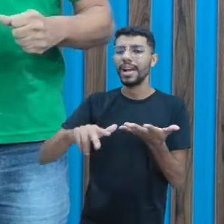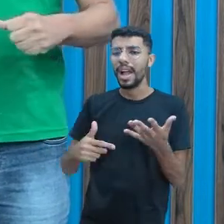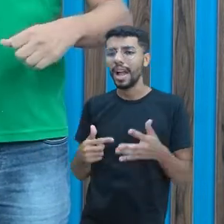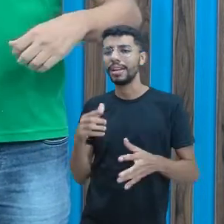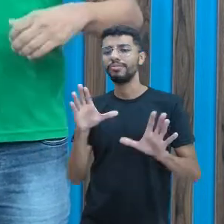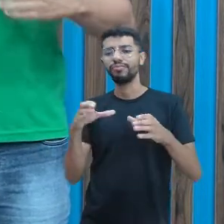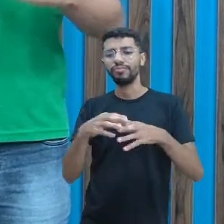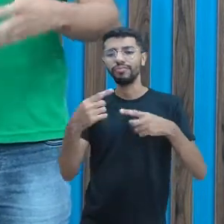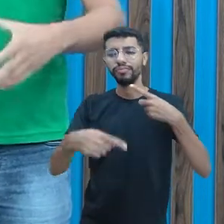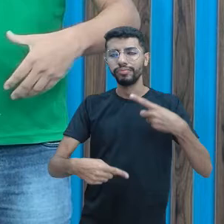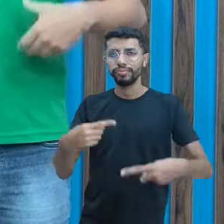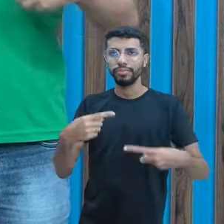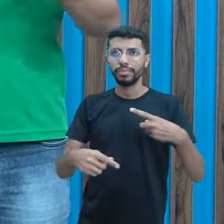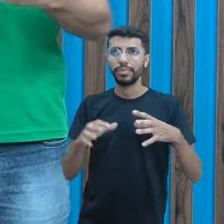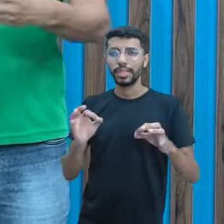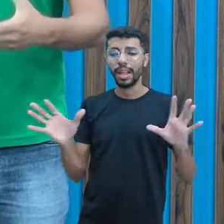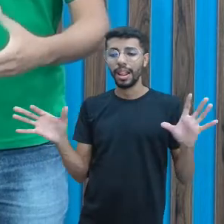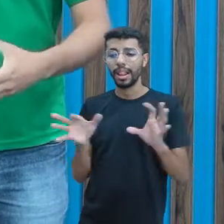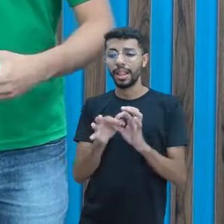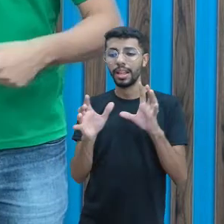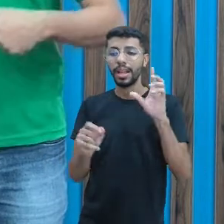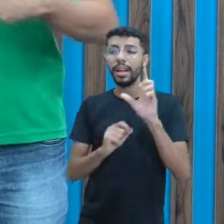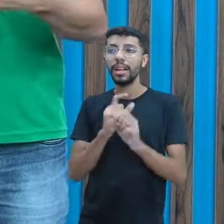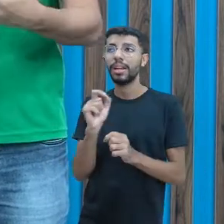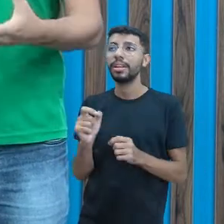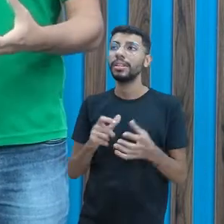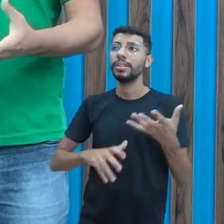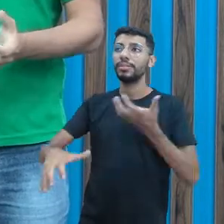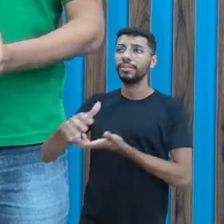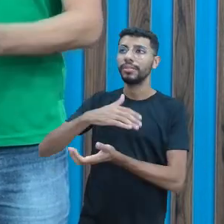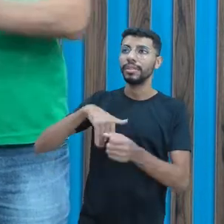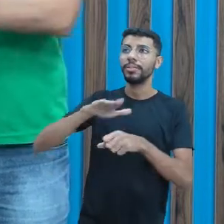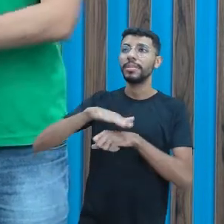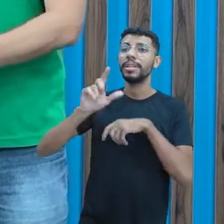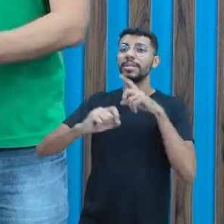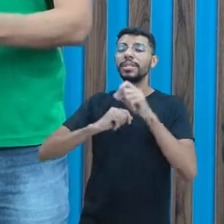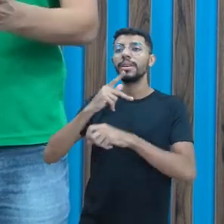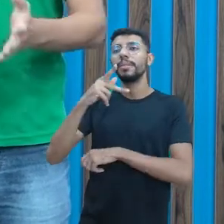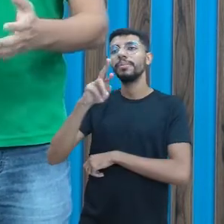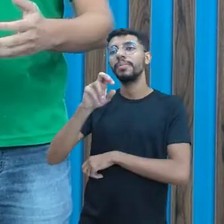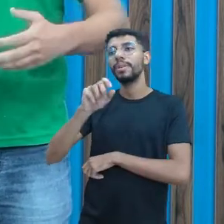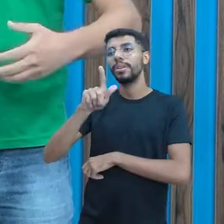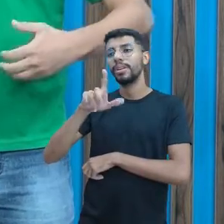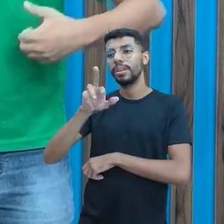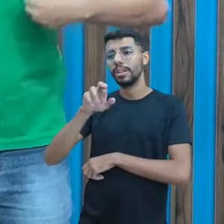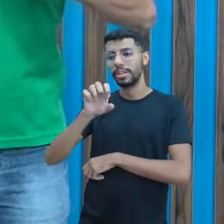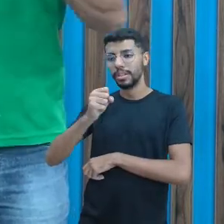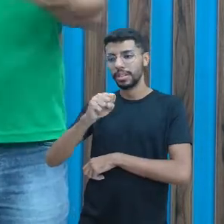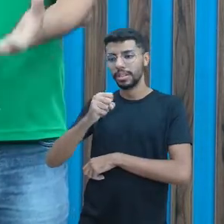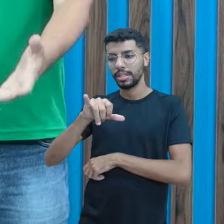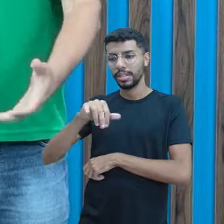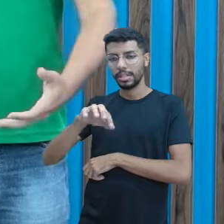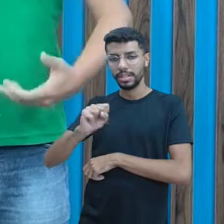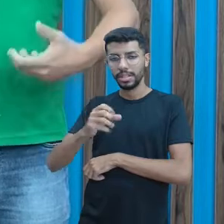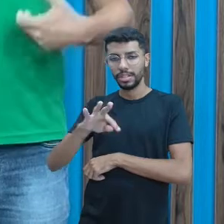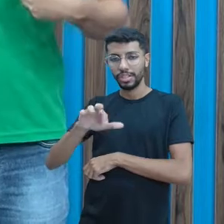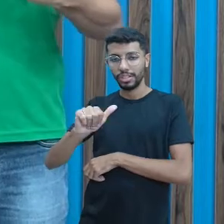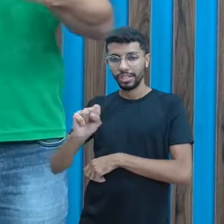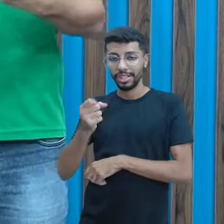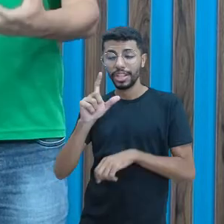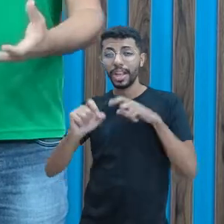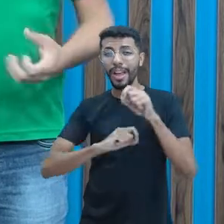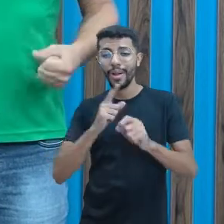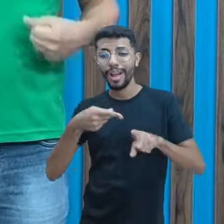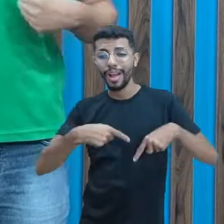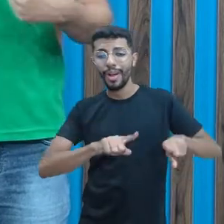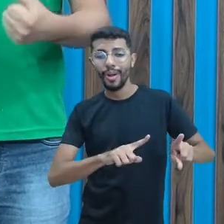políticos associados, né, aos movimentos mais progressistas, que eram oposição à ditadura militar, e que seguem, né,